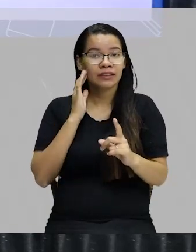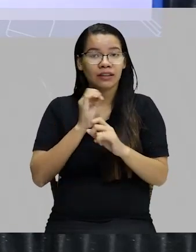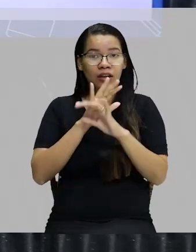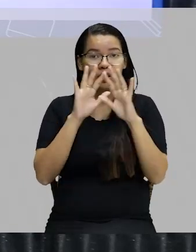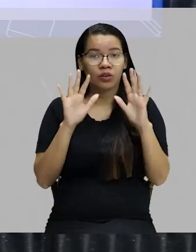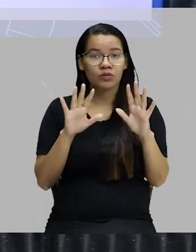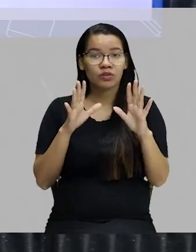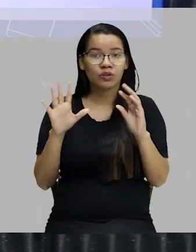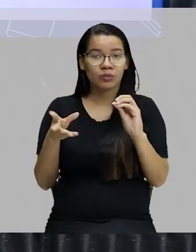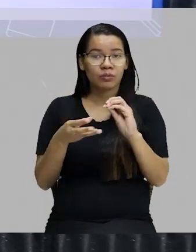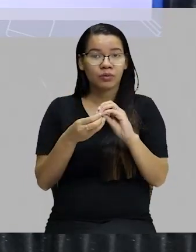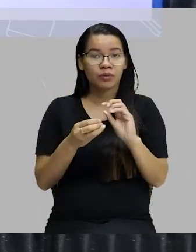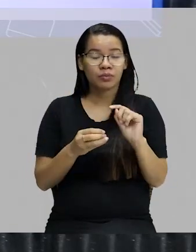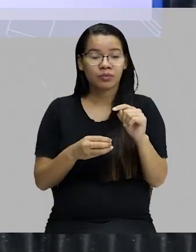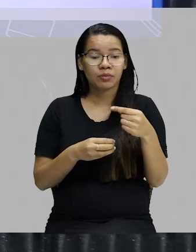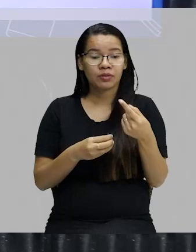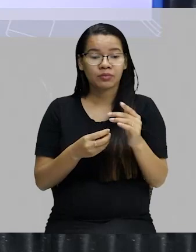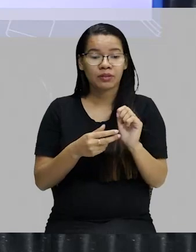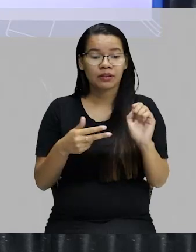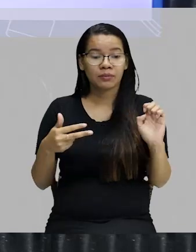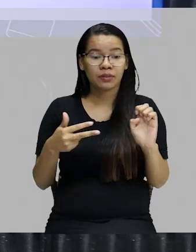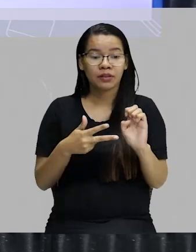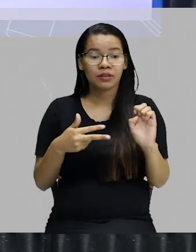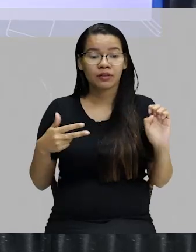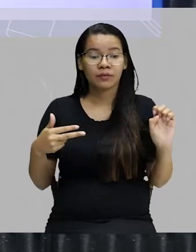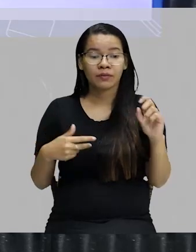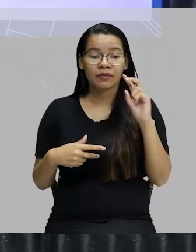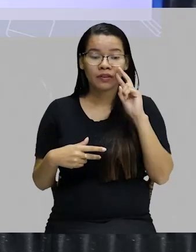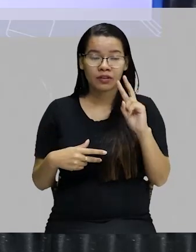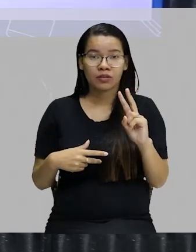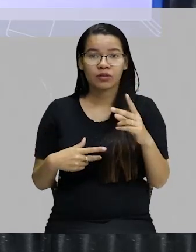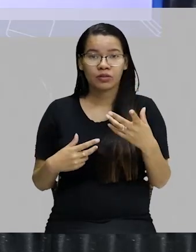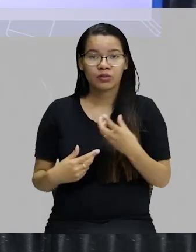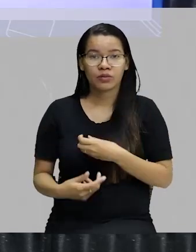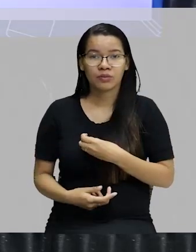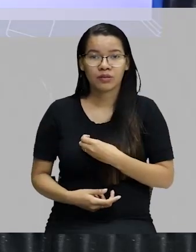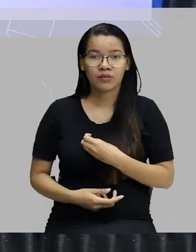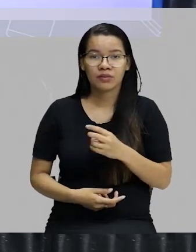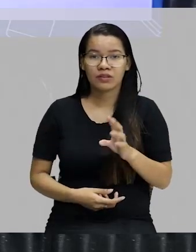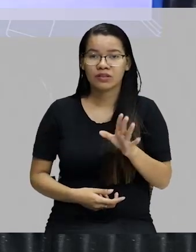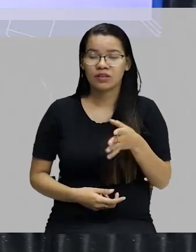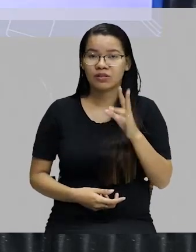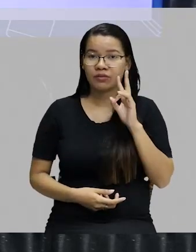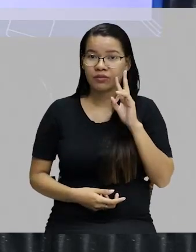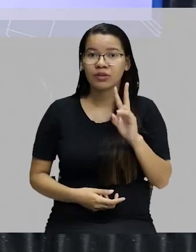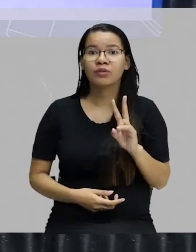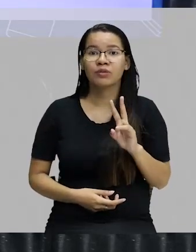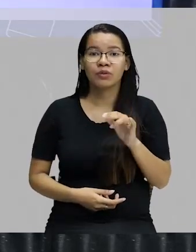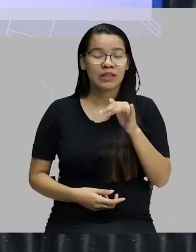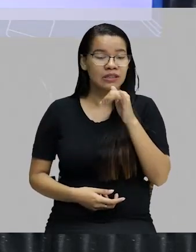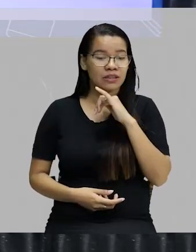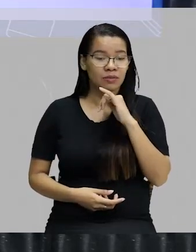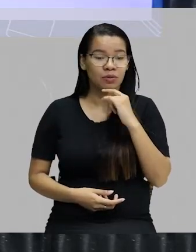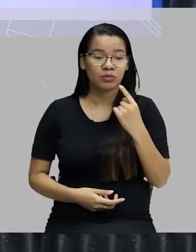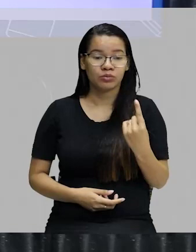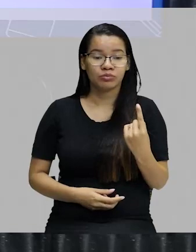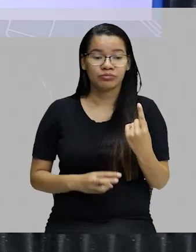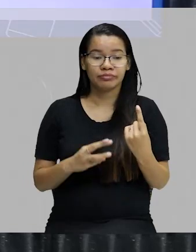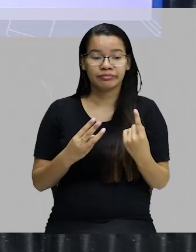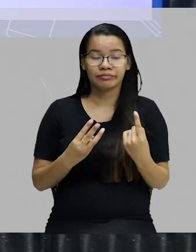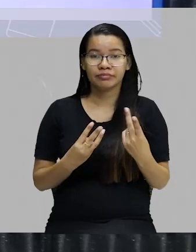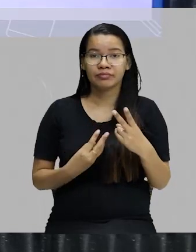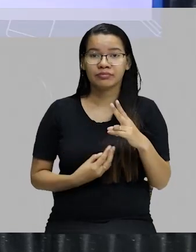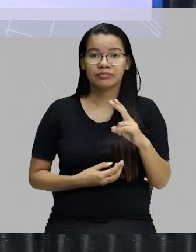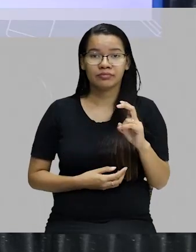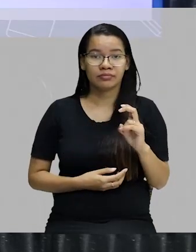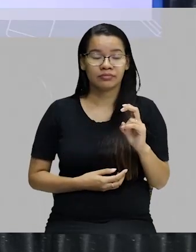elemento. Gente, olha para os números aqui. Vê se não tem o número que você viu ainda há pouco como exemplo. 1,